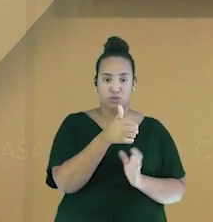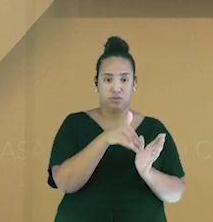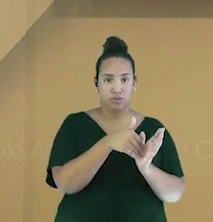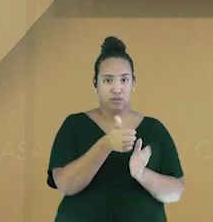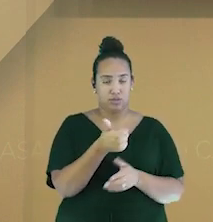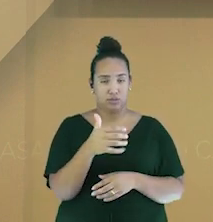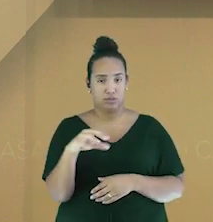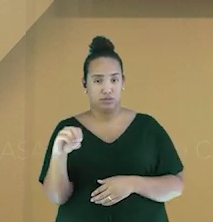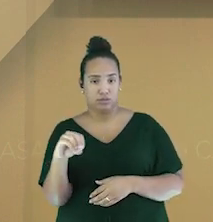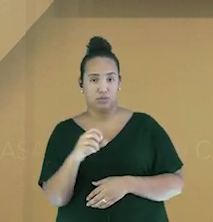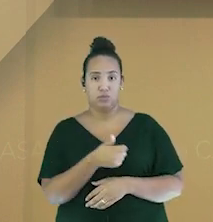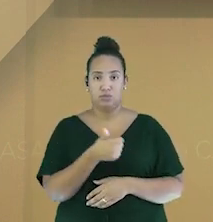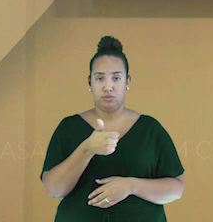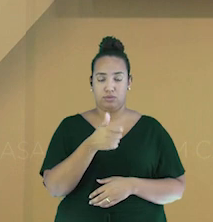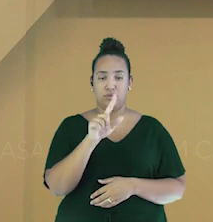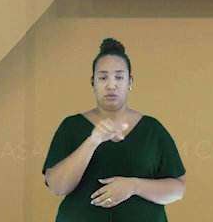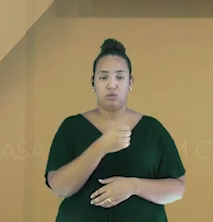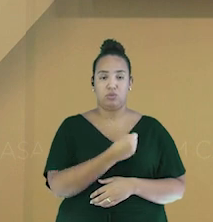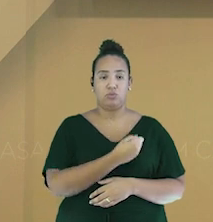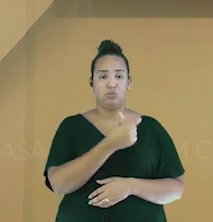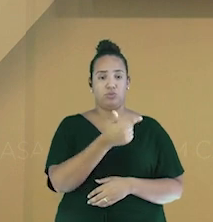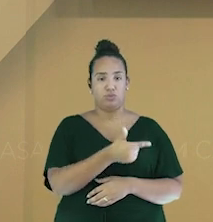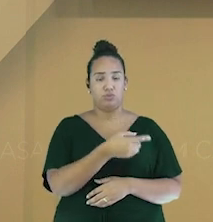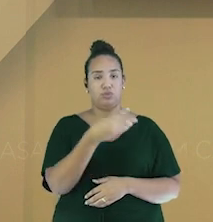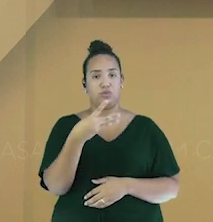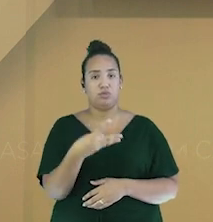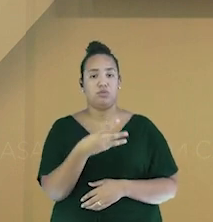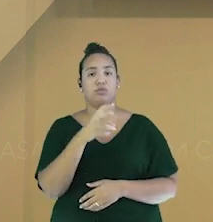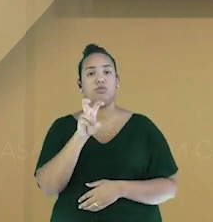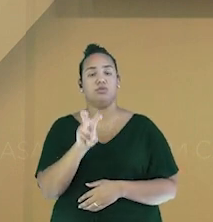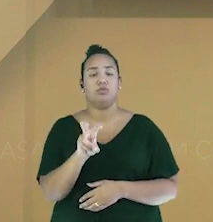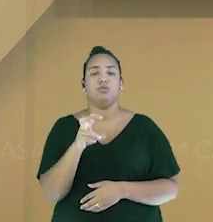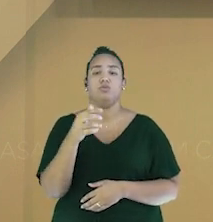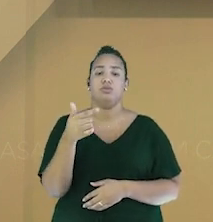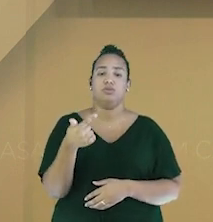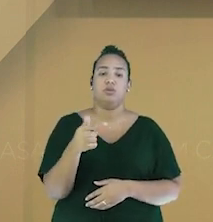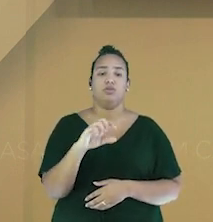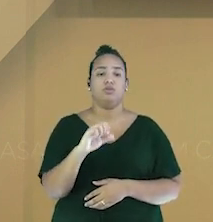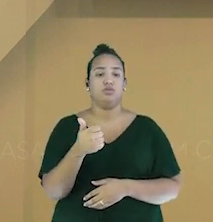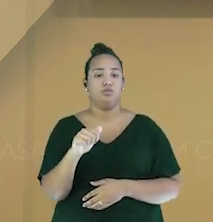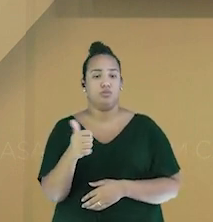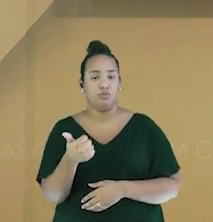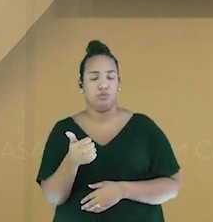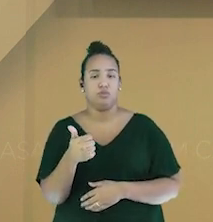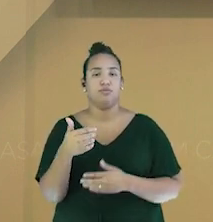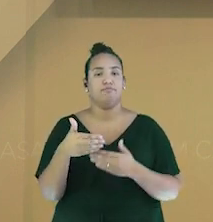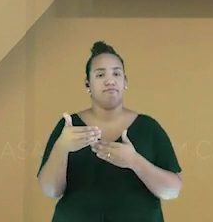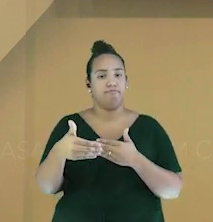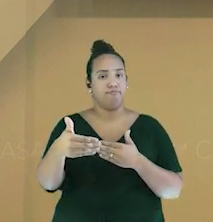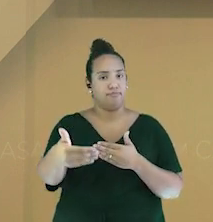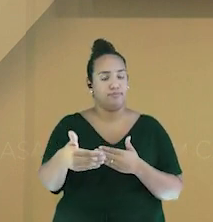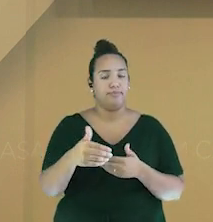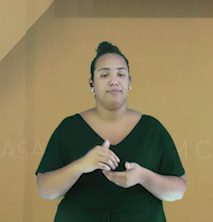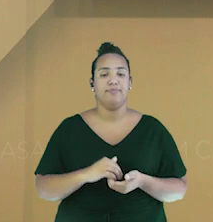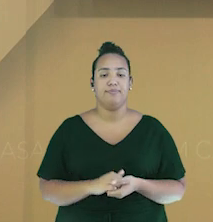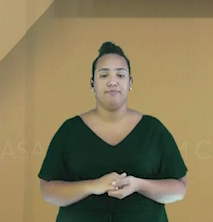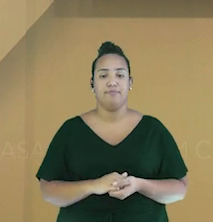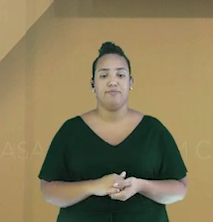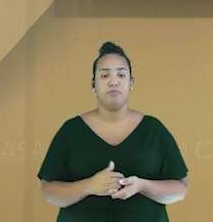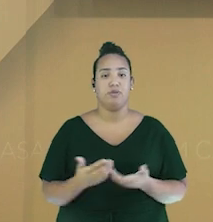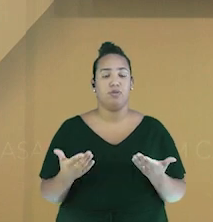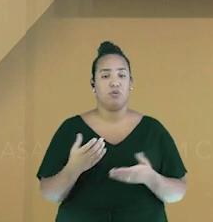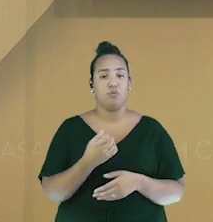primo é o 2, seguido pelo 3, 5, 7, 11 e assim por diante. O maior número